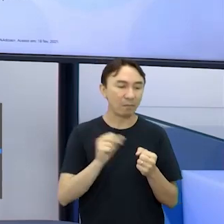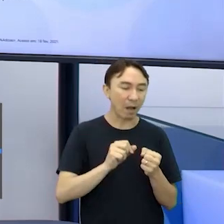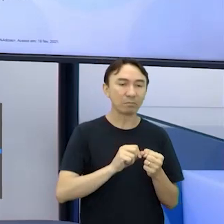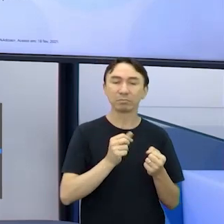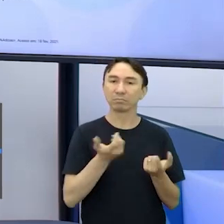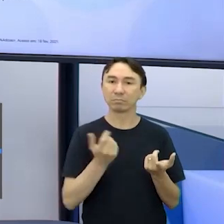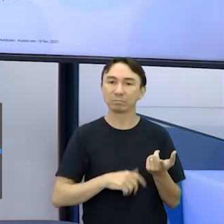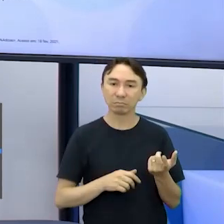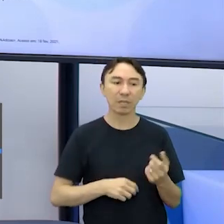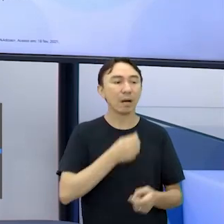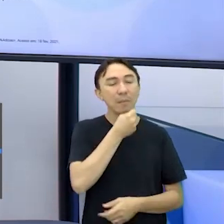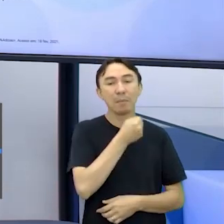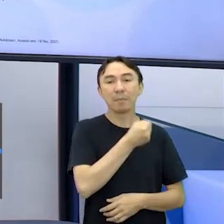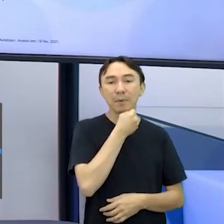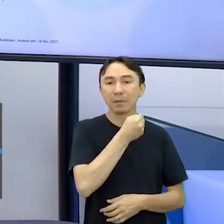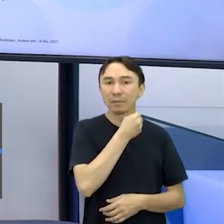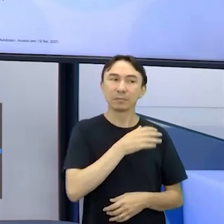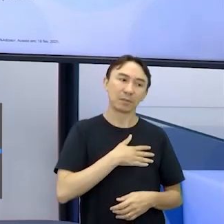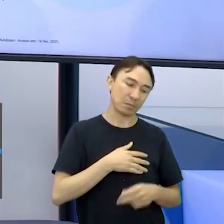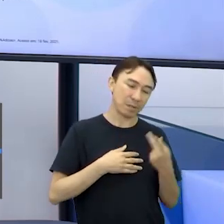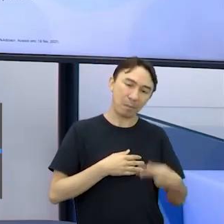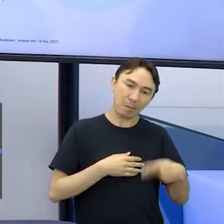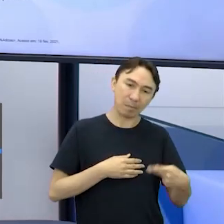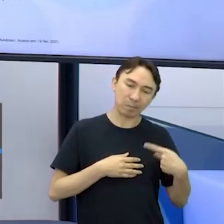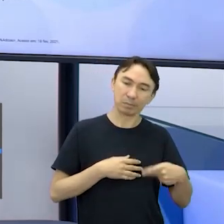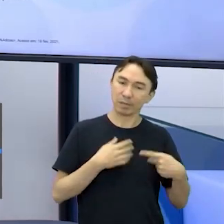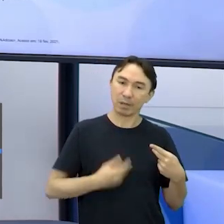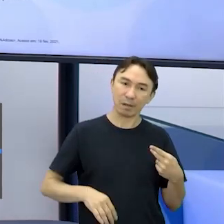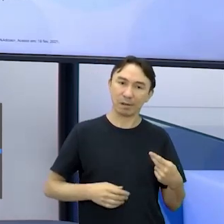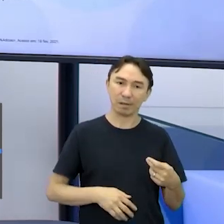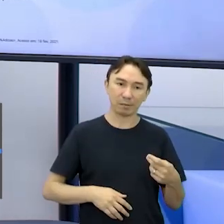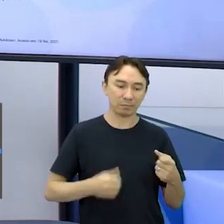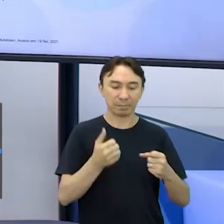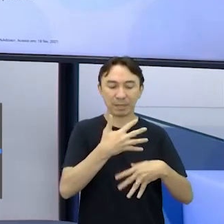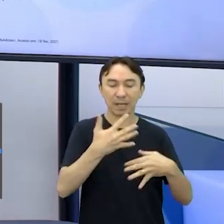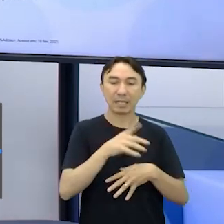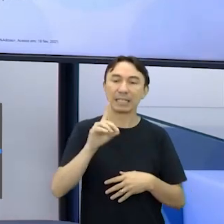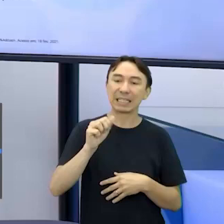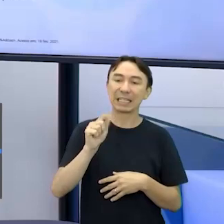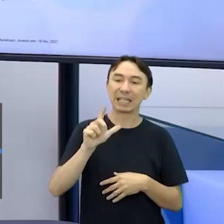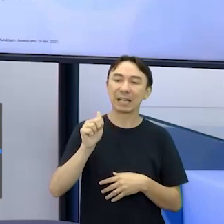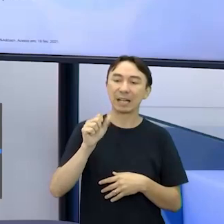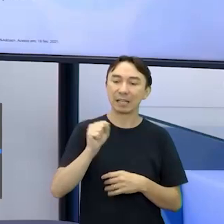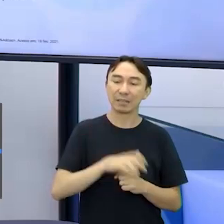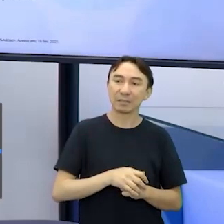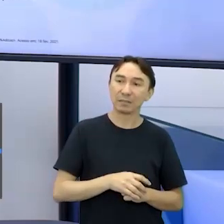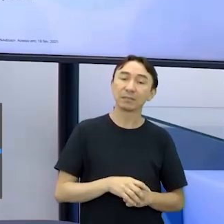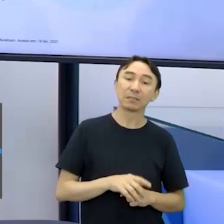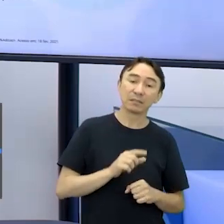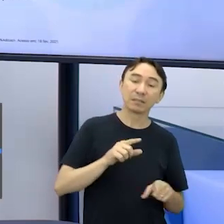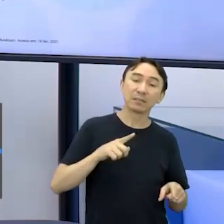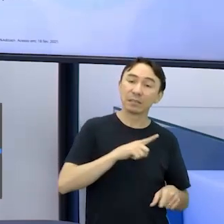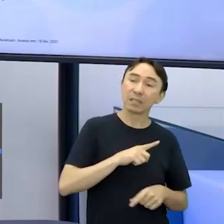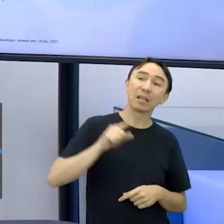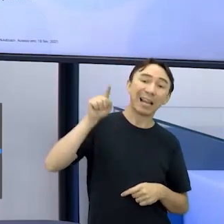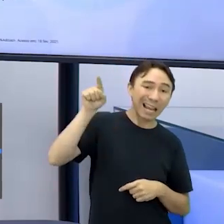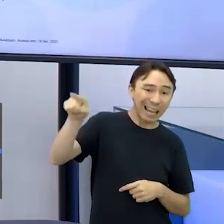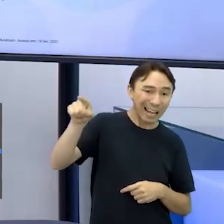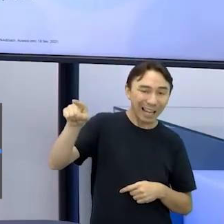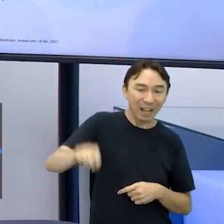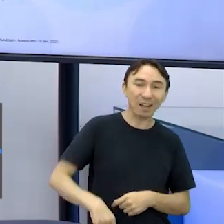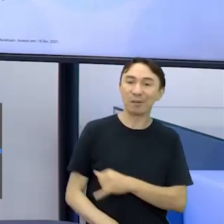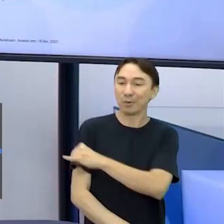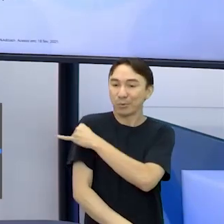e tem um cara lá, eu estou aqui em Dallas, no Texas, e tem um cara lá no Brasil, lá no Rio de Janeiro, que quer informação sobre